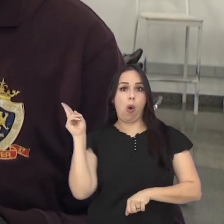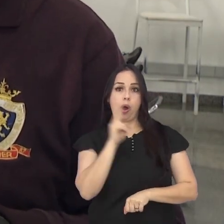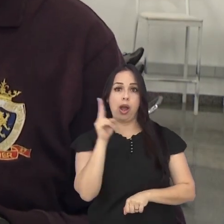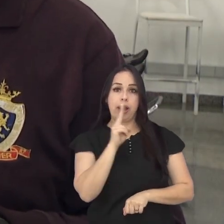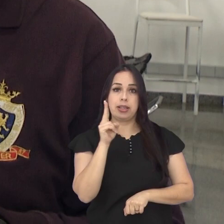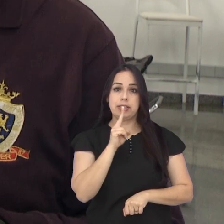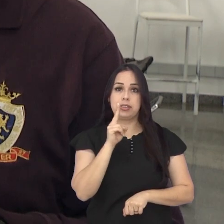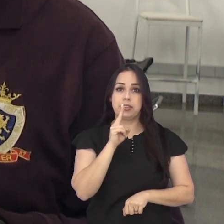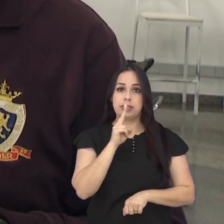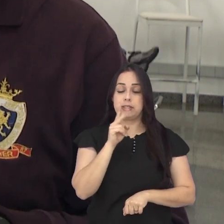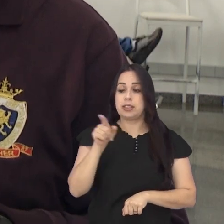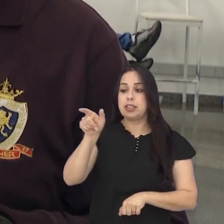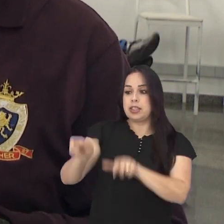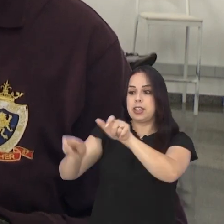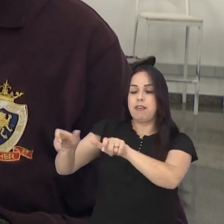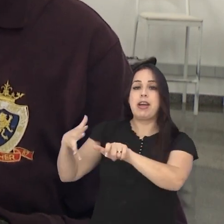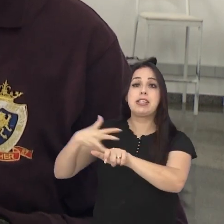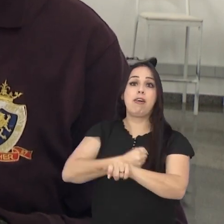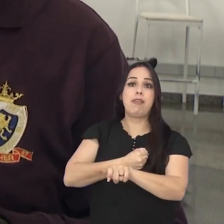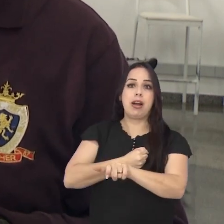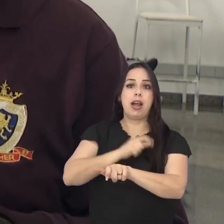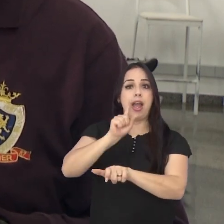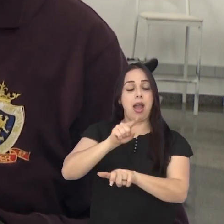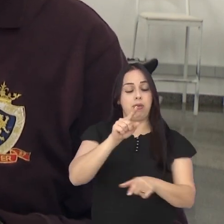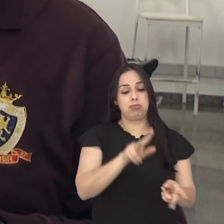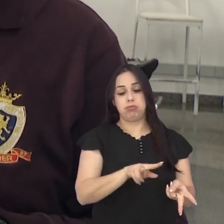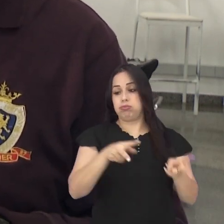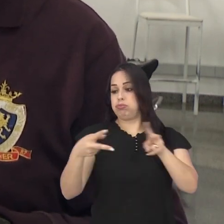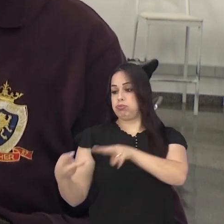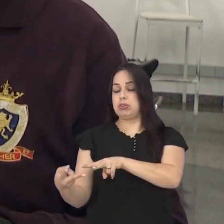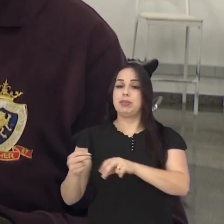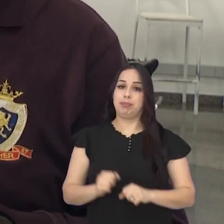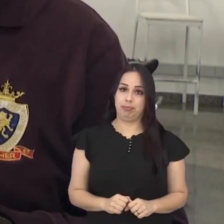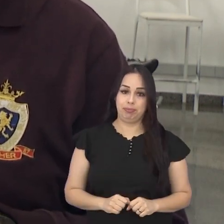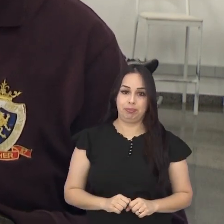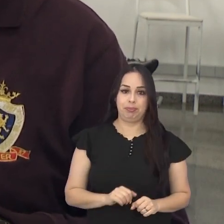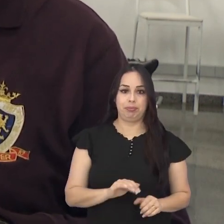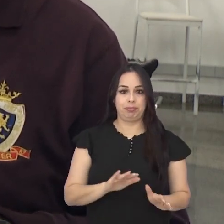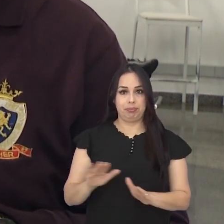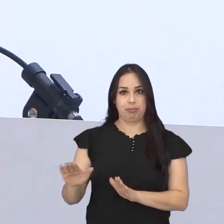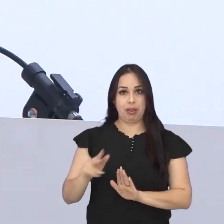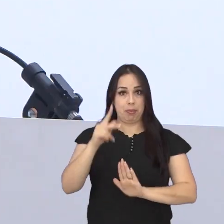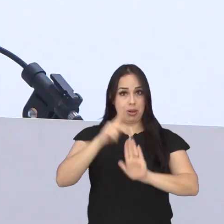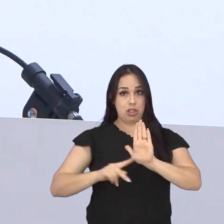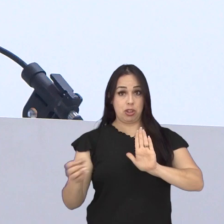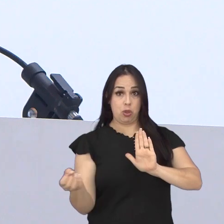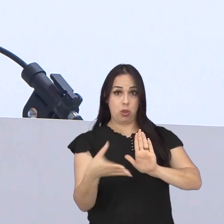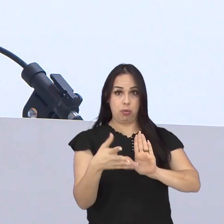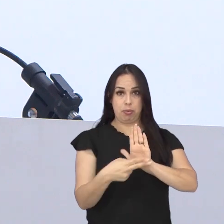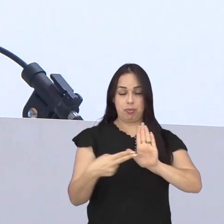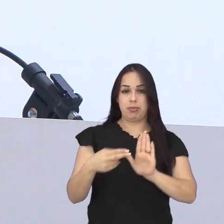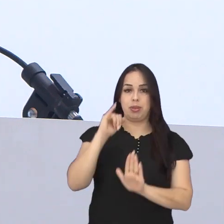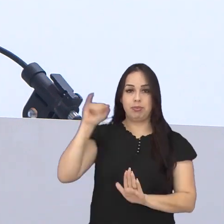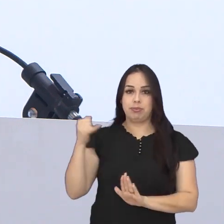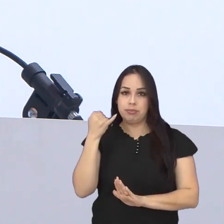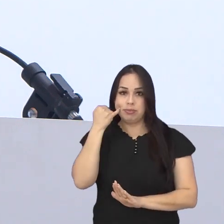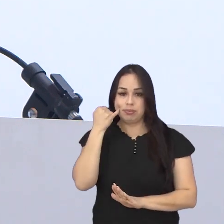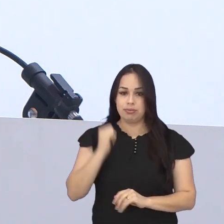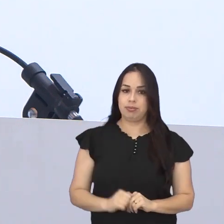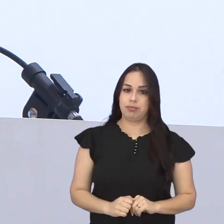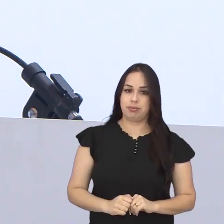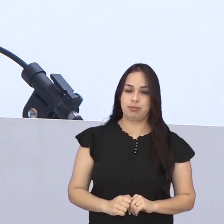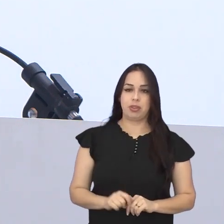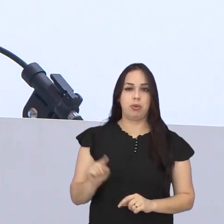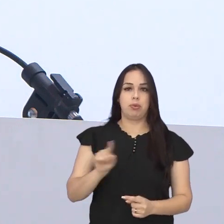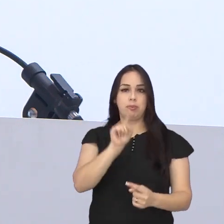em situações emergenciais o que vai garantir a sobrevida do paciente é a transfusão de sangue e um novo projeto apresentado